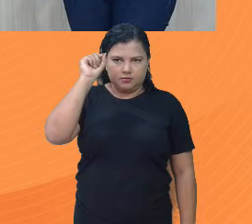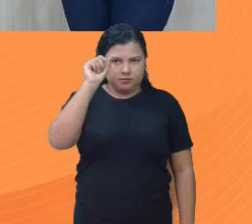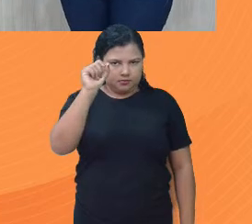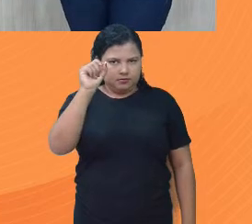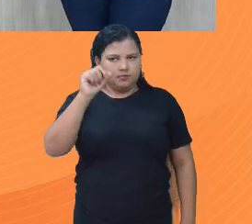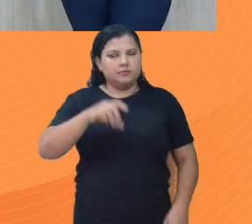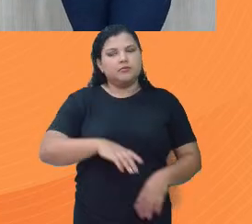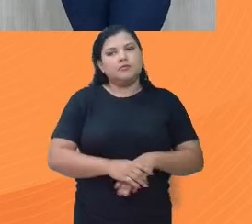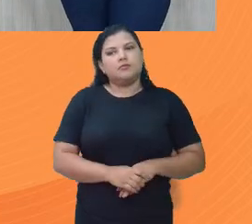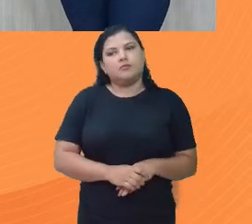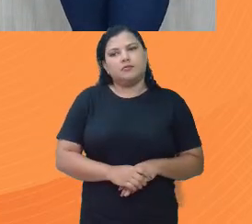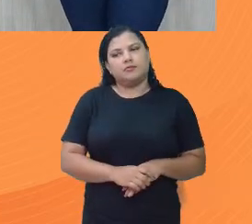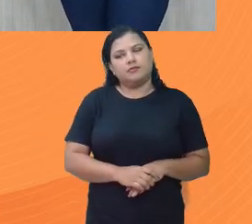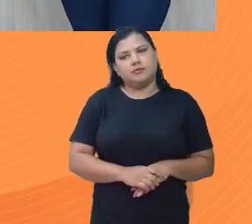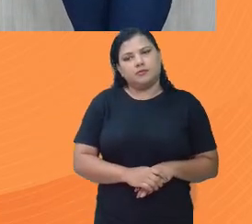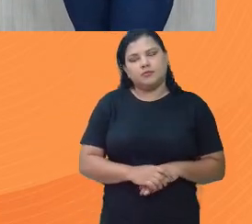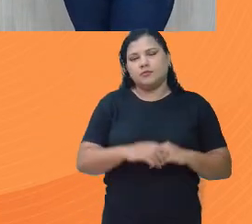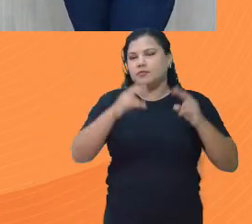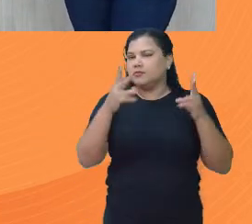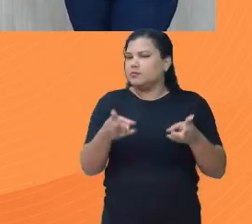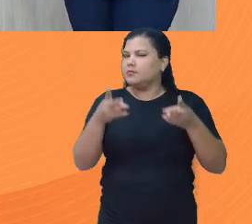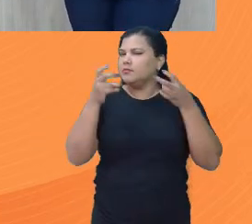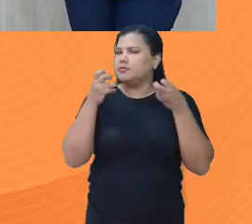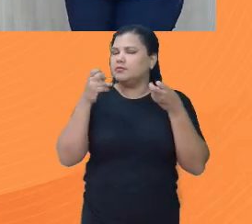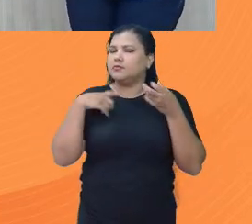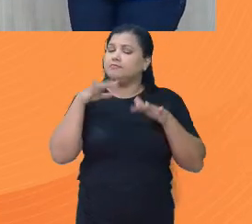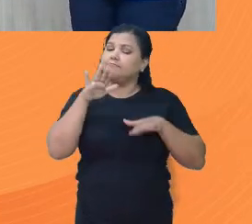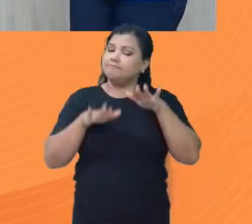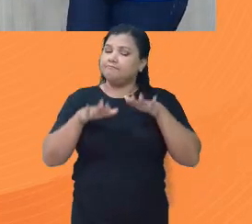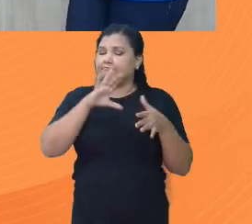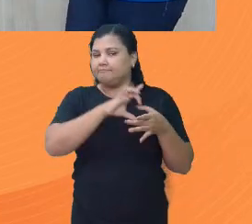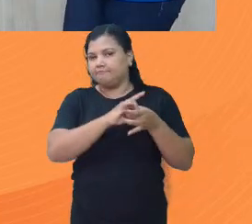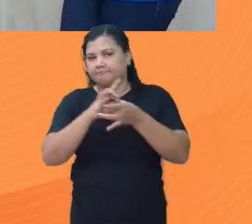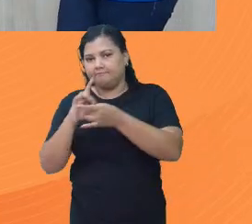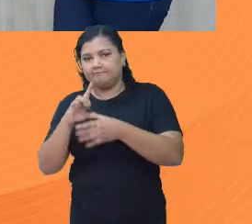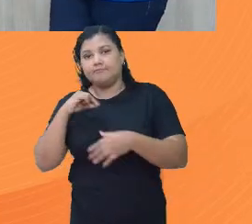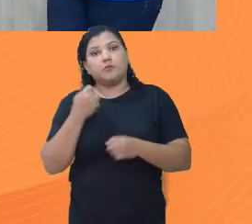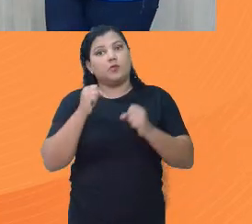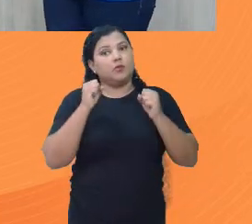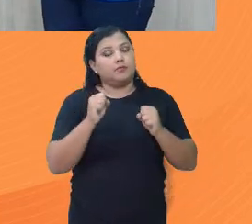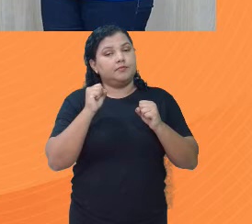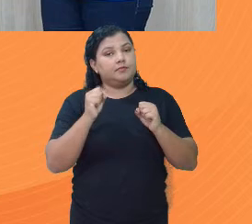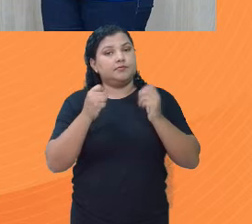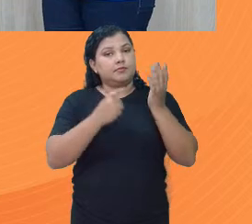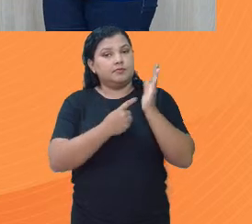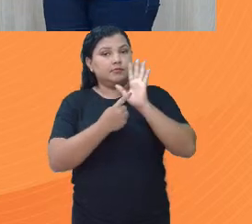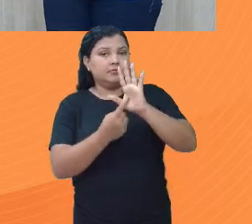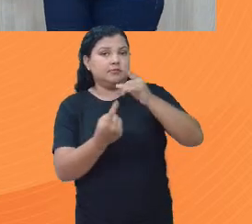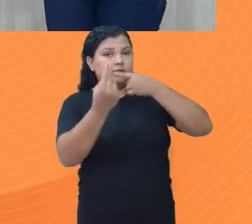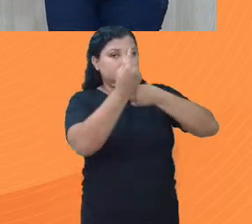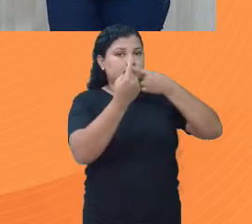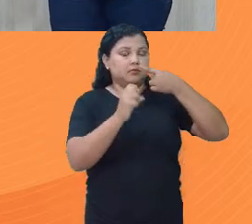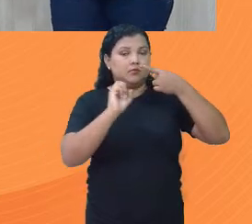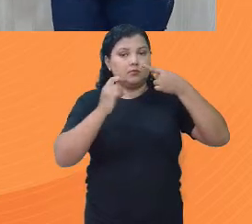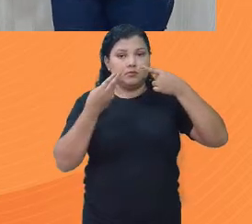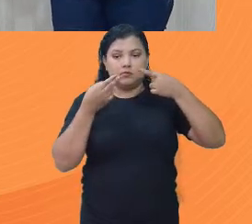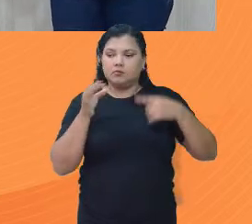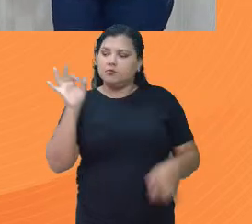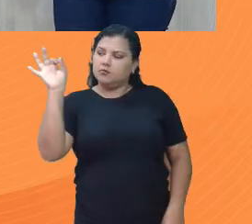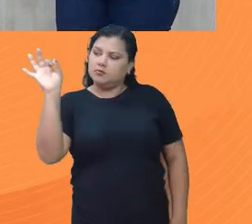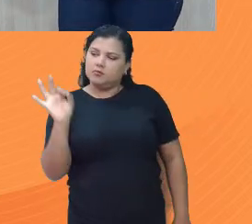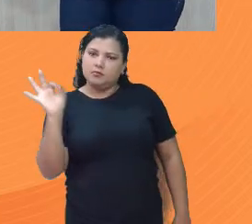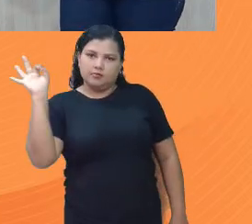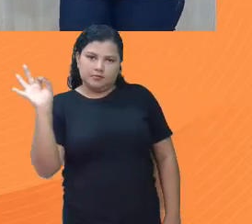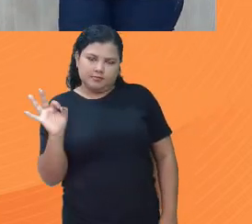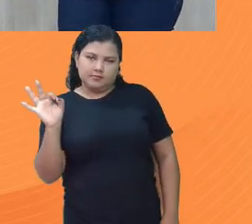100. Então, você percebe que, dependendo do contexto, a gente pode expressar a fração ou colocar o 12